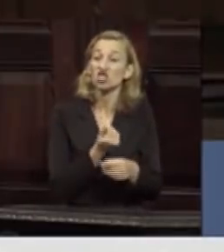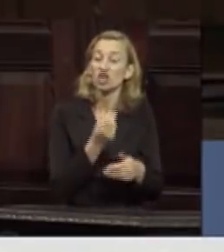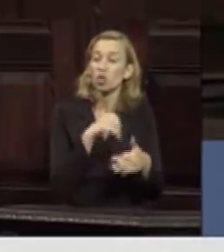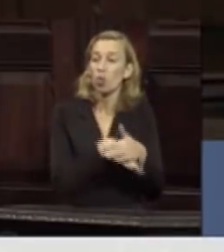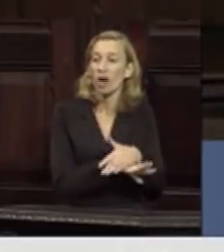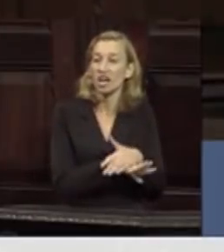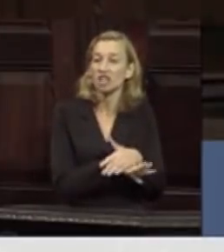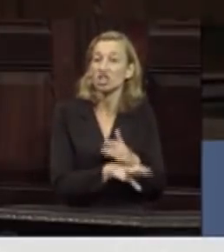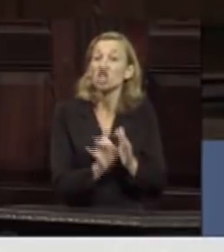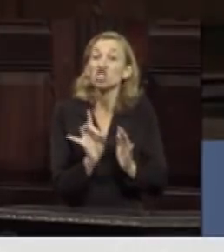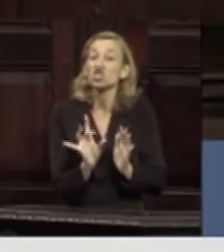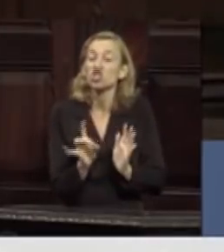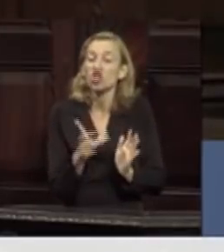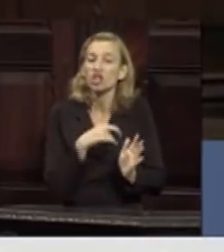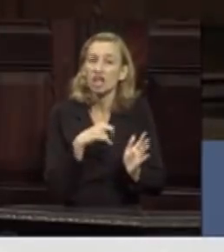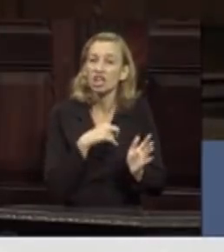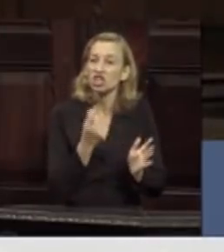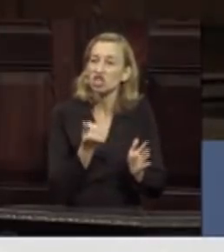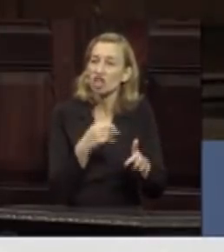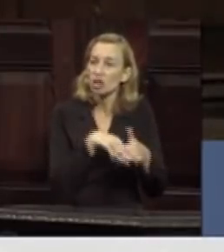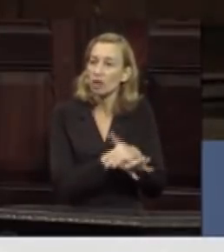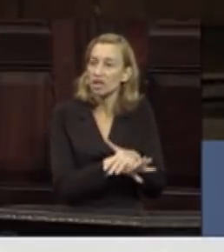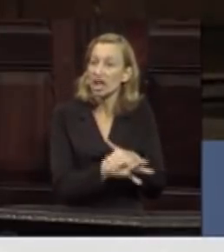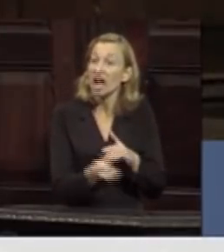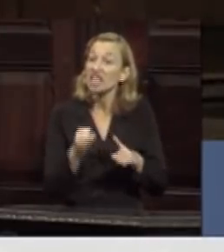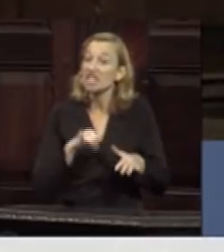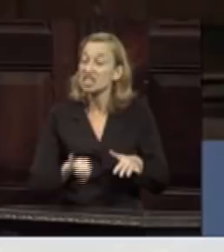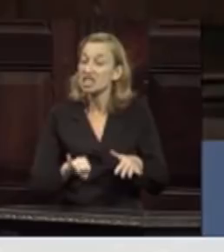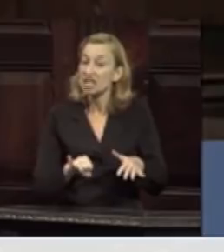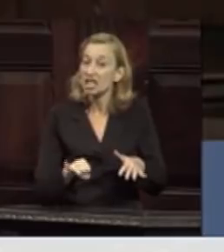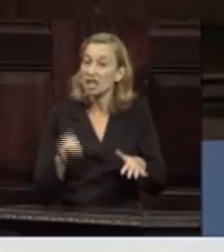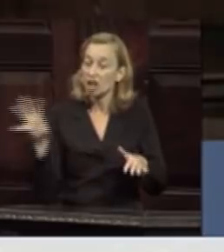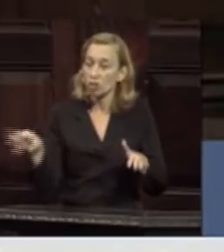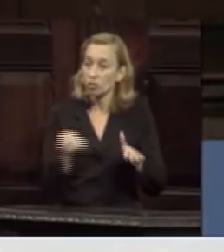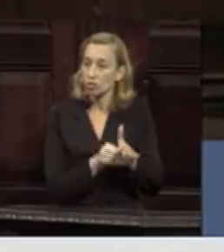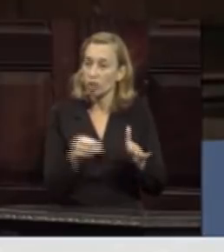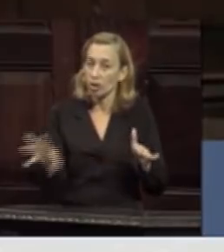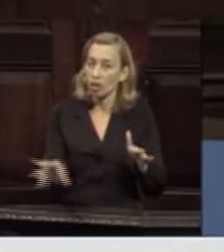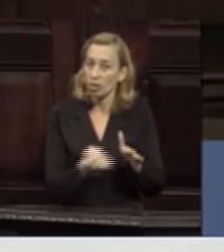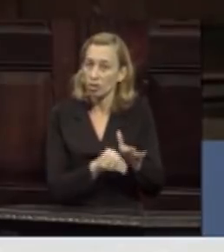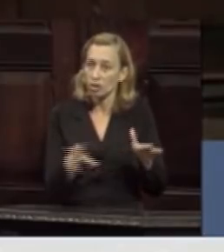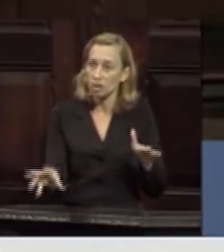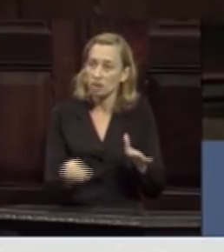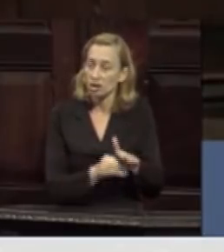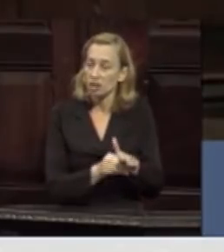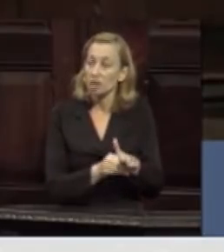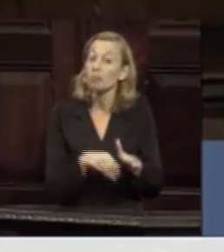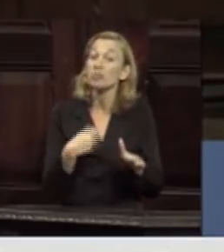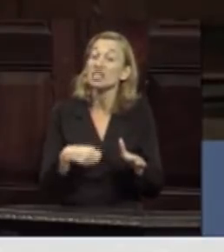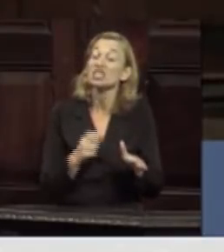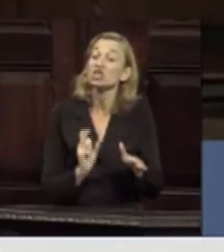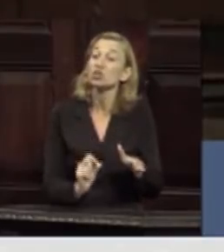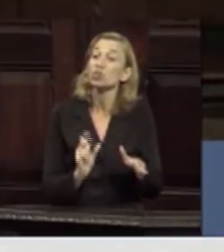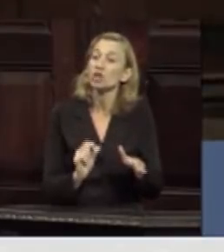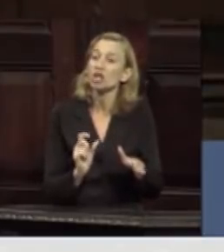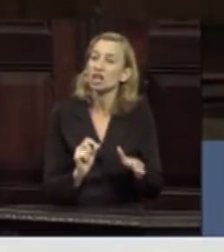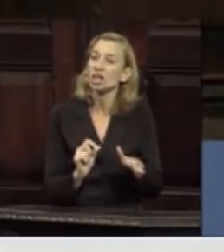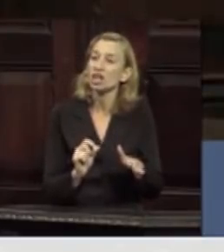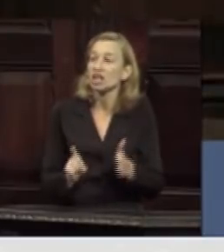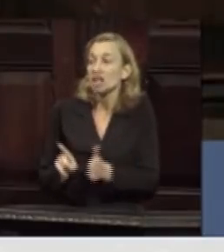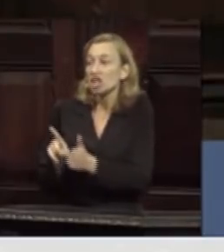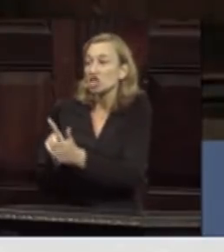vai ter dinheiro em caixa aumentando a arrecadação. E para aumentar a arrecadação, tem que diminuir